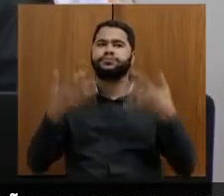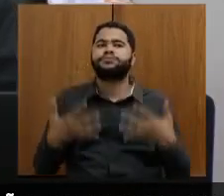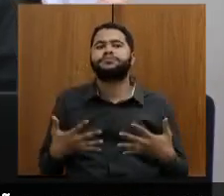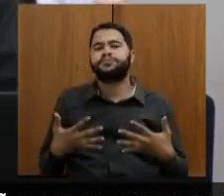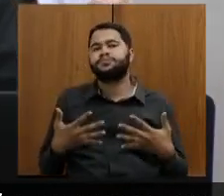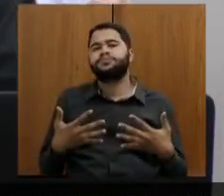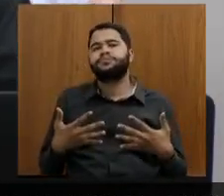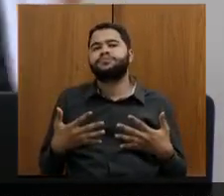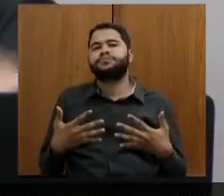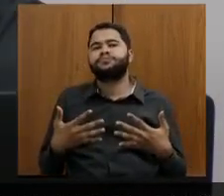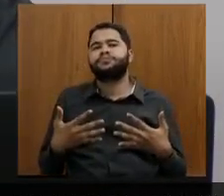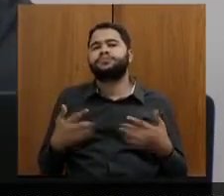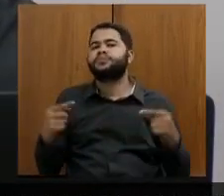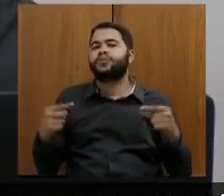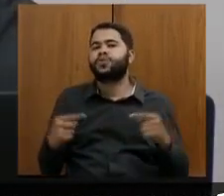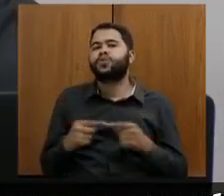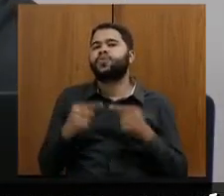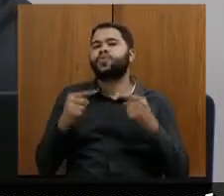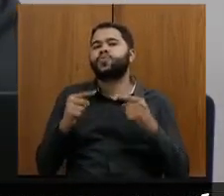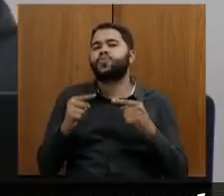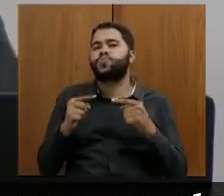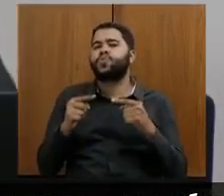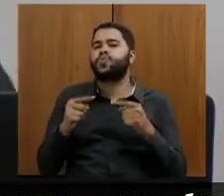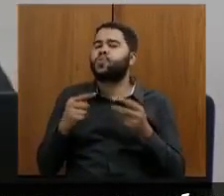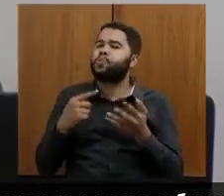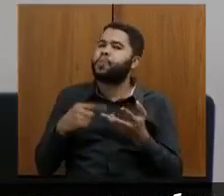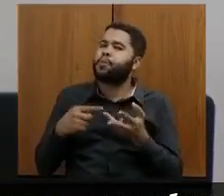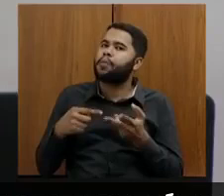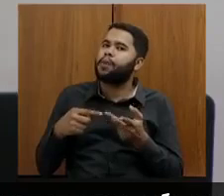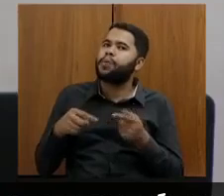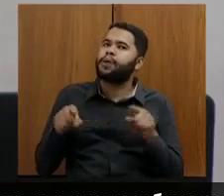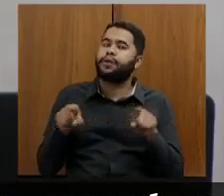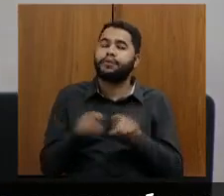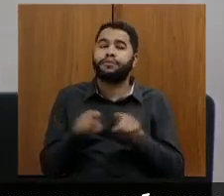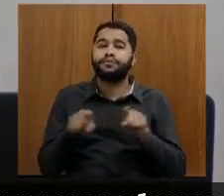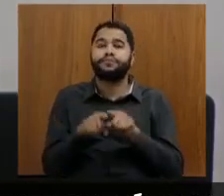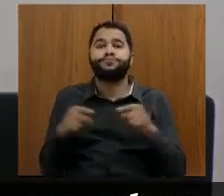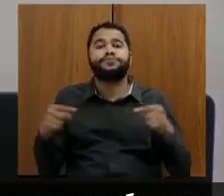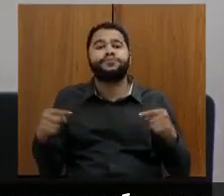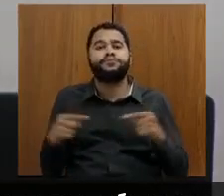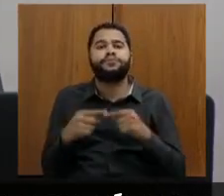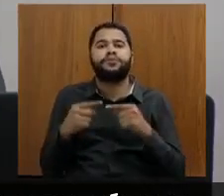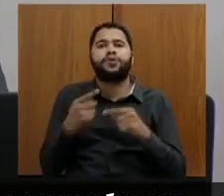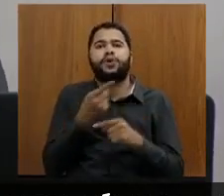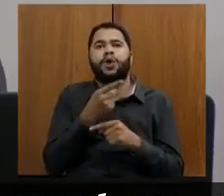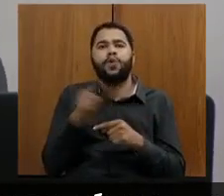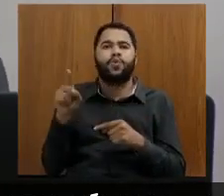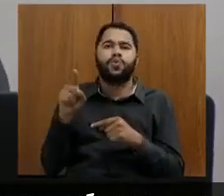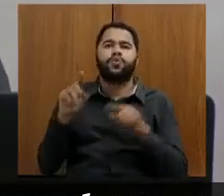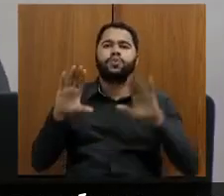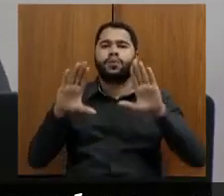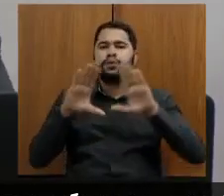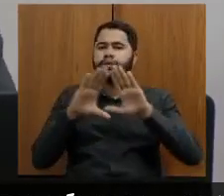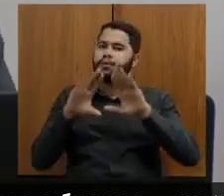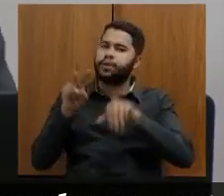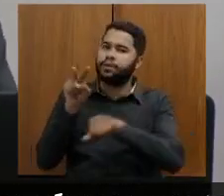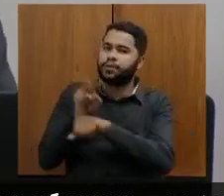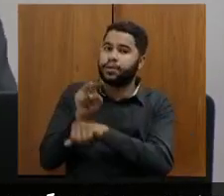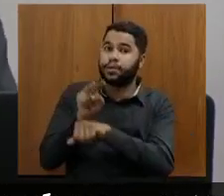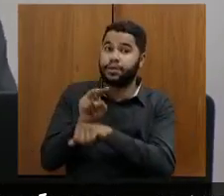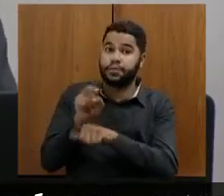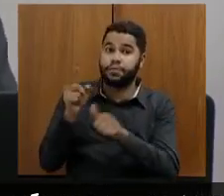relação aos questionamentos aqui e também em relação ao último Assembleia fiscaliza primeiro quero